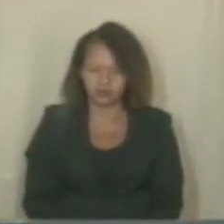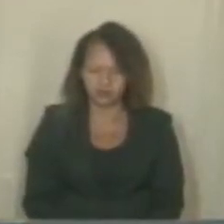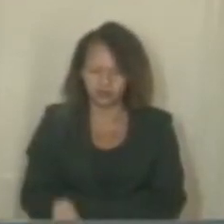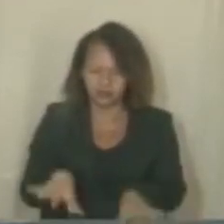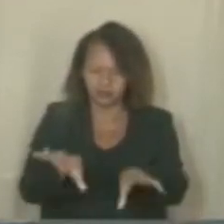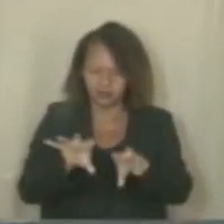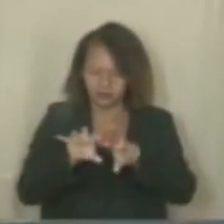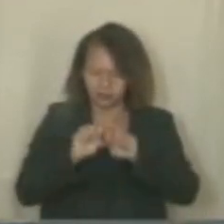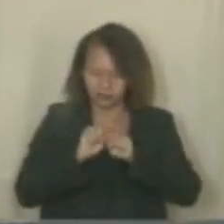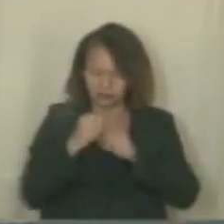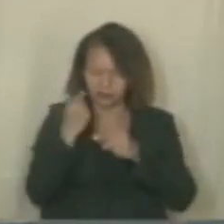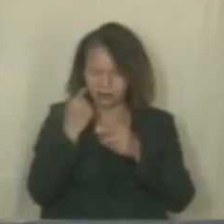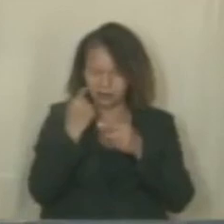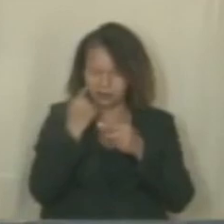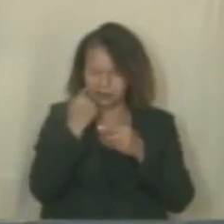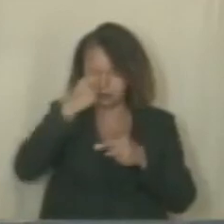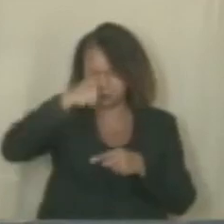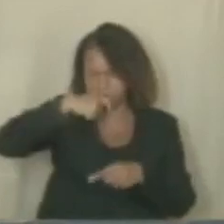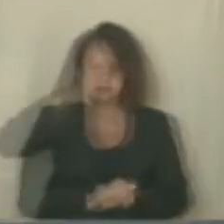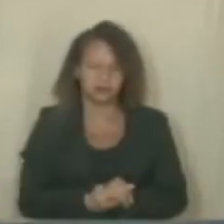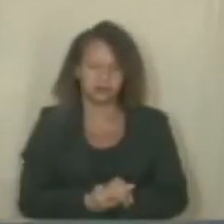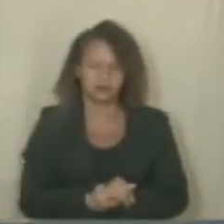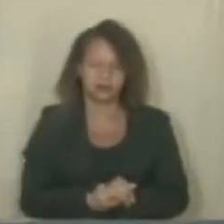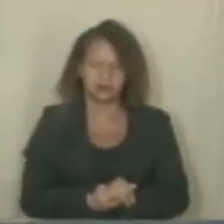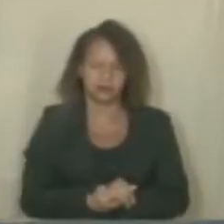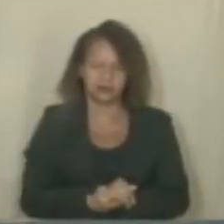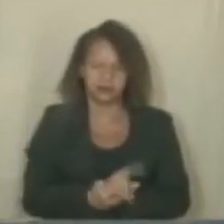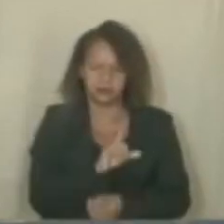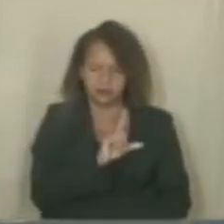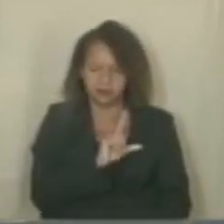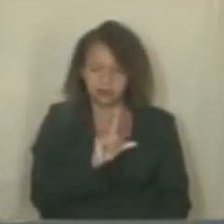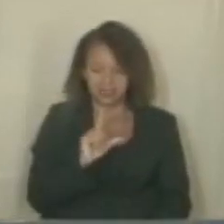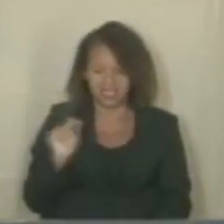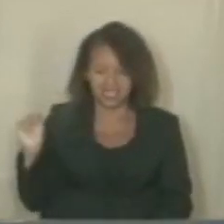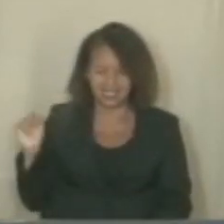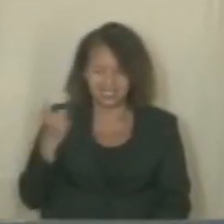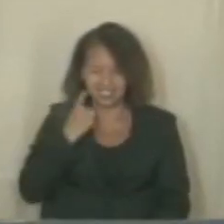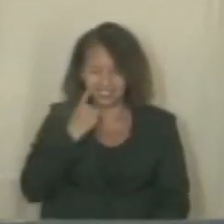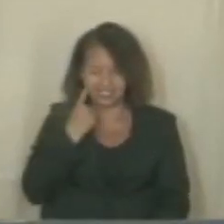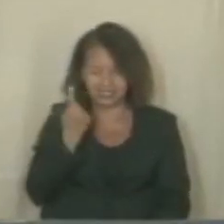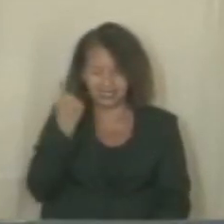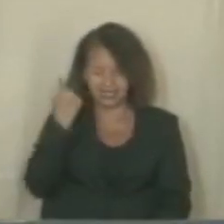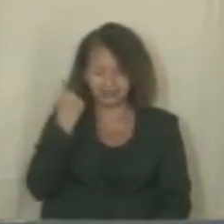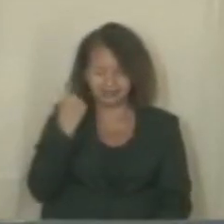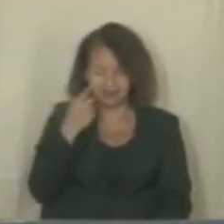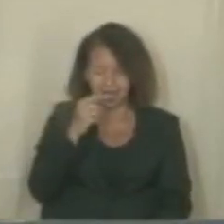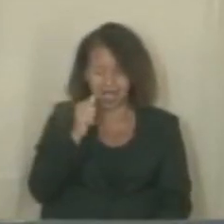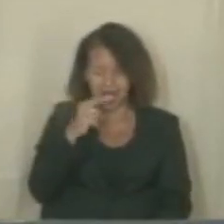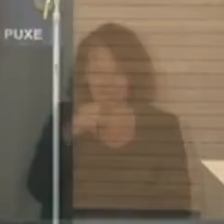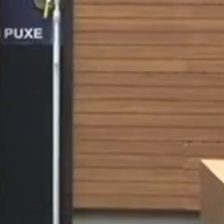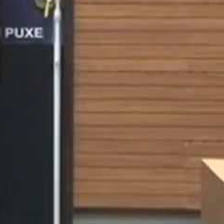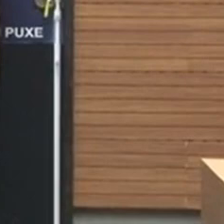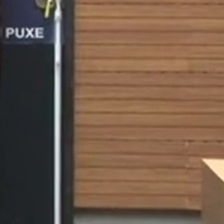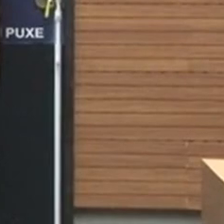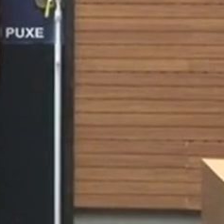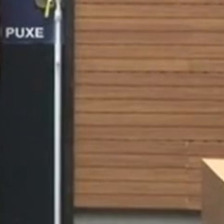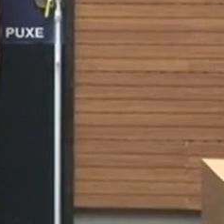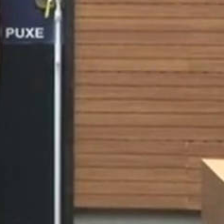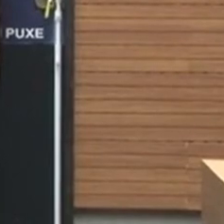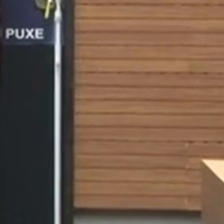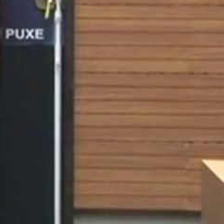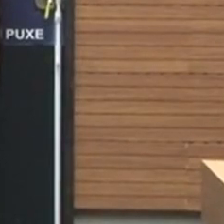atrai alergia, doença. Sai dali naquela sexta-feira muito triste. O